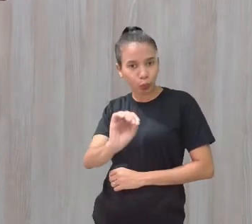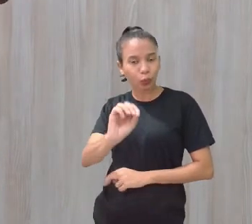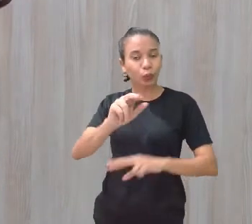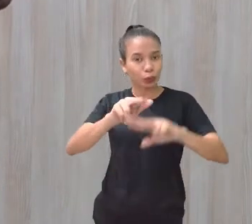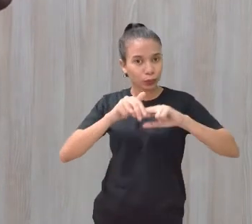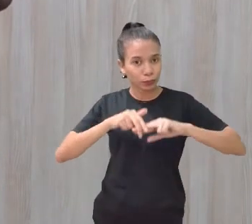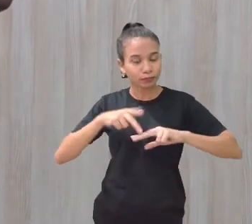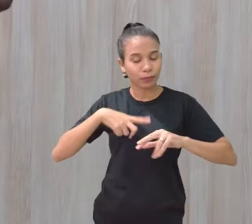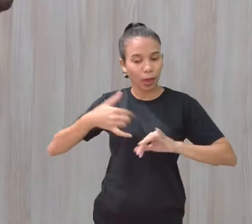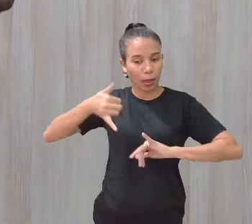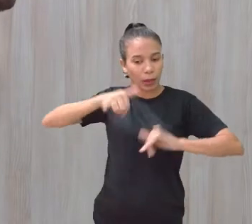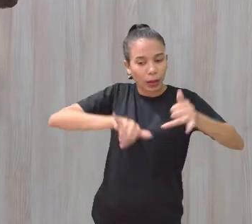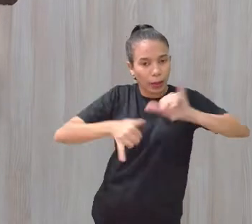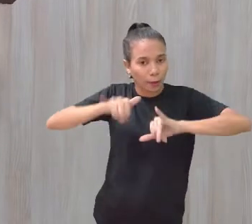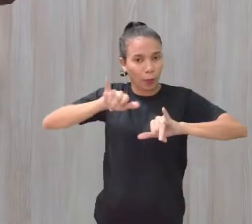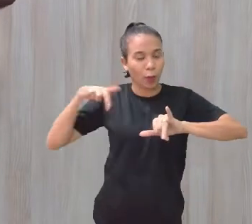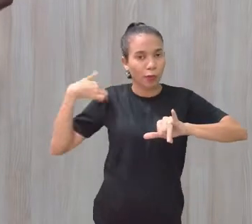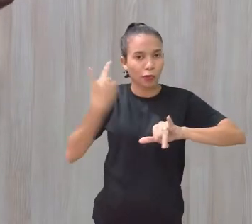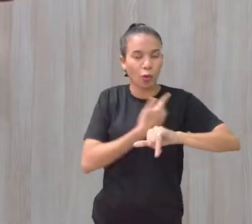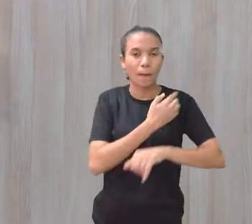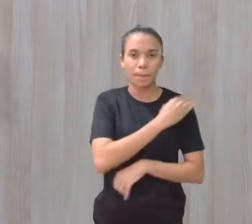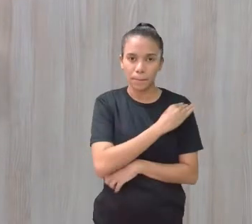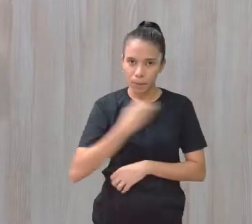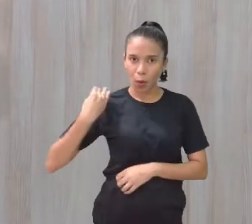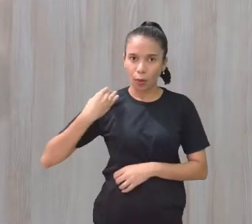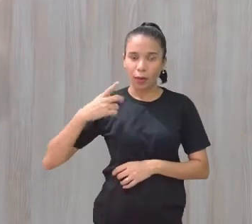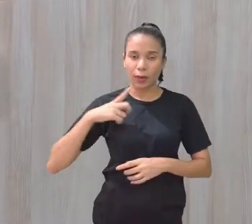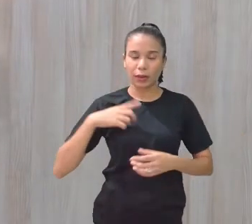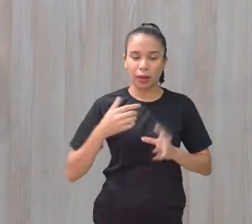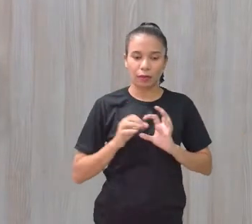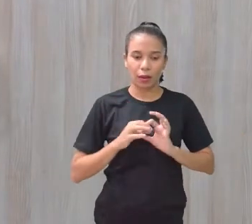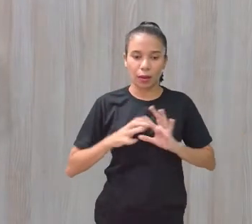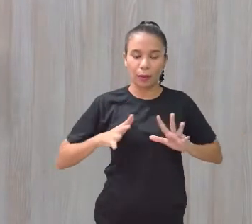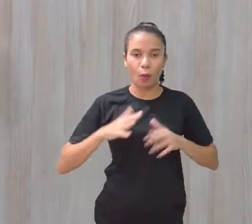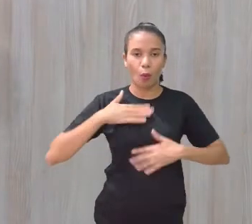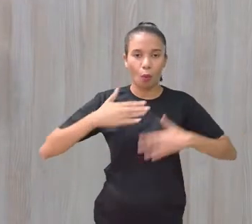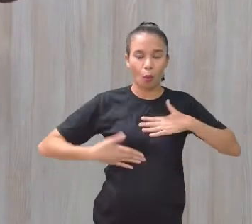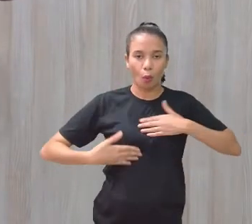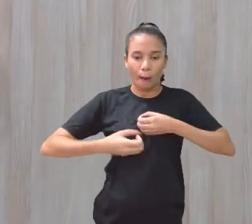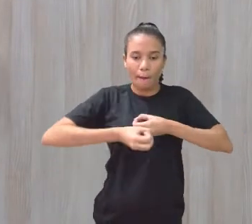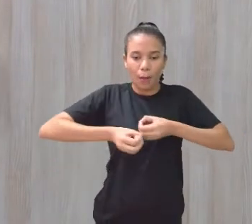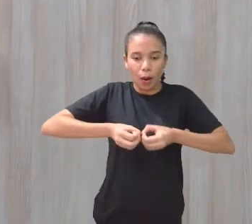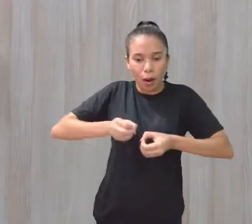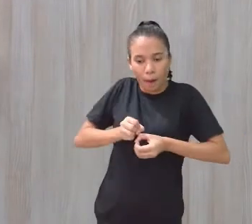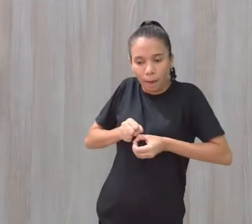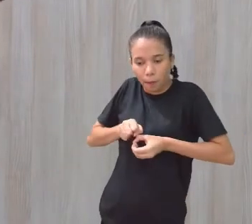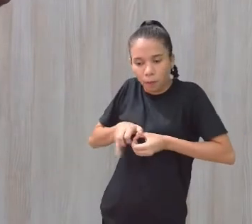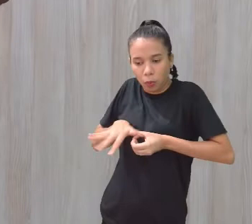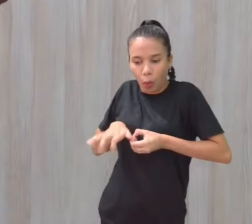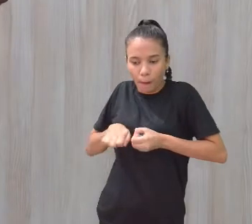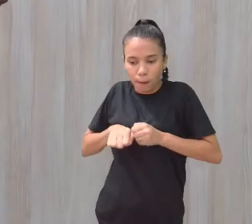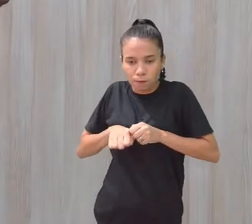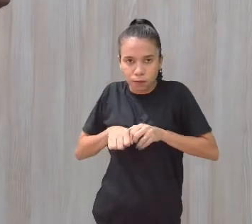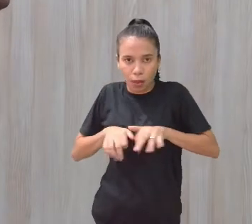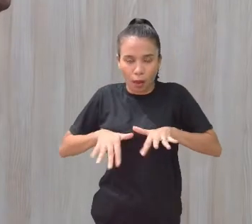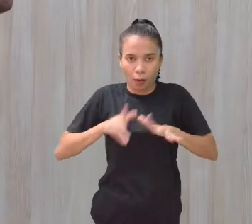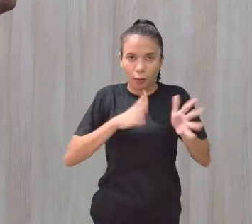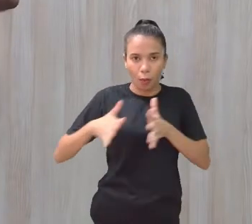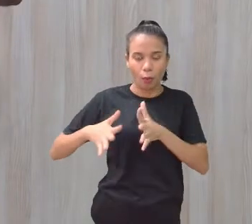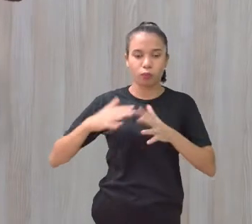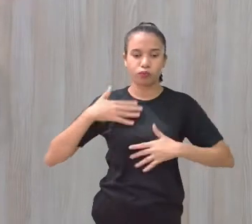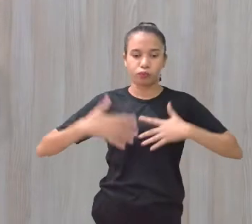medida que quando a gente morre, a gente vai liberando esse carbono, né, no processo de